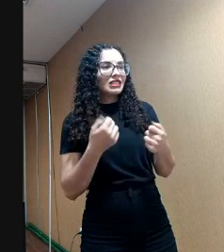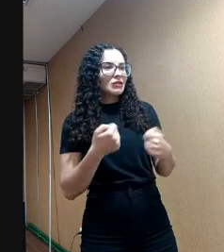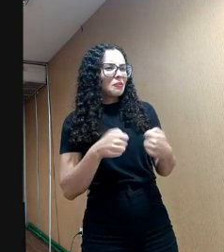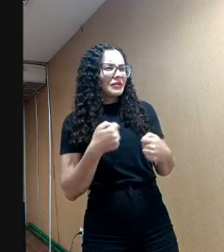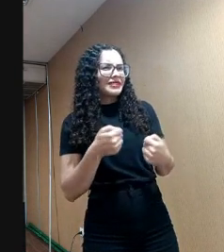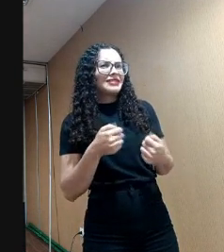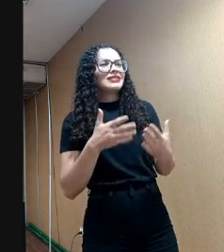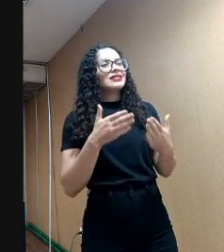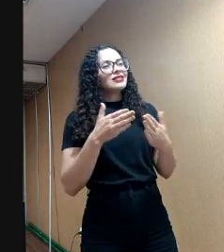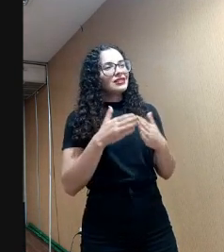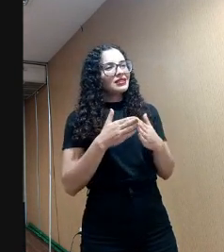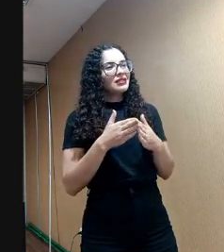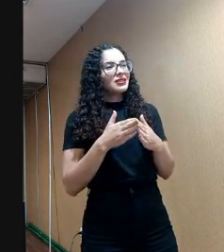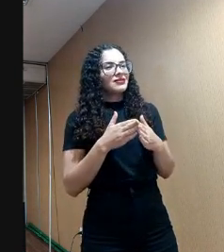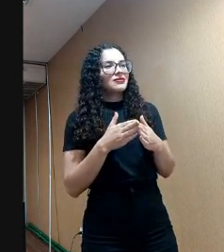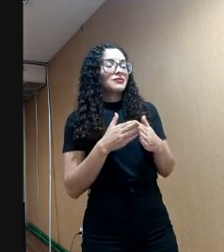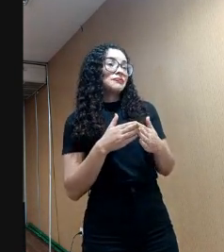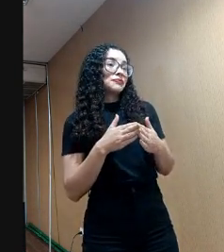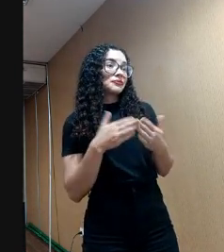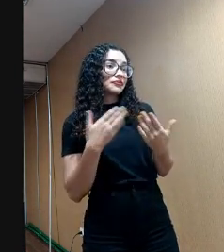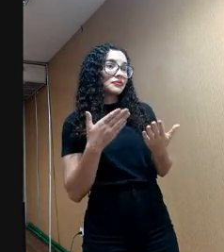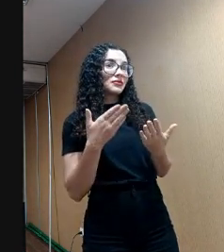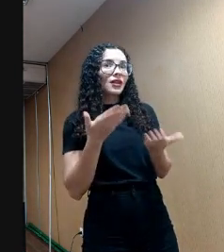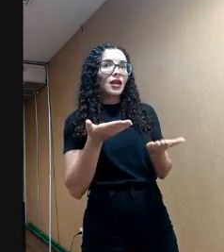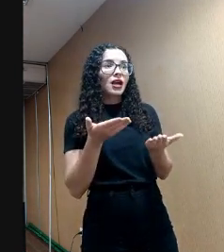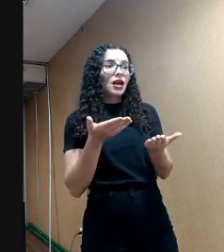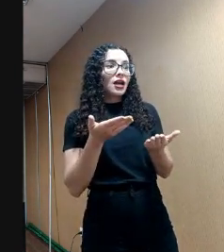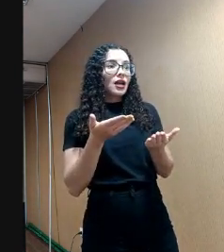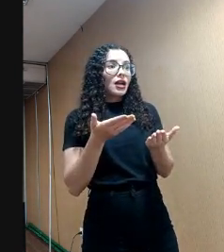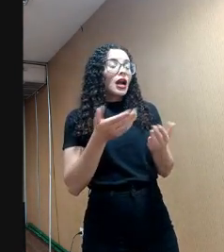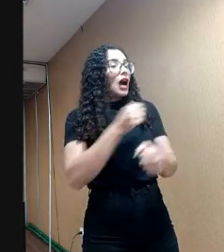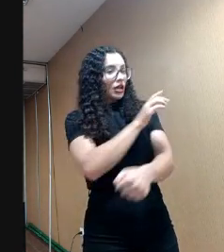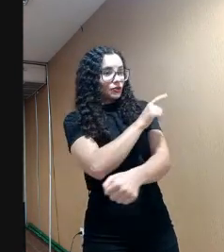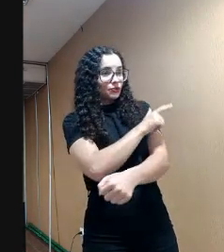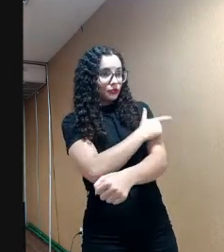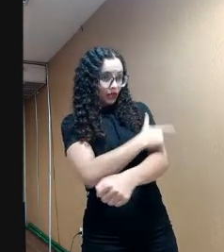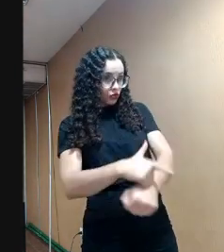né, tão clara de que a